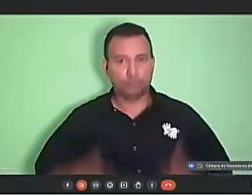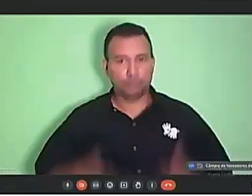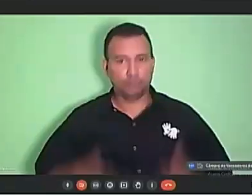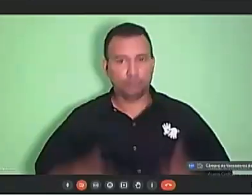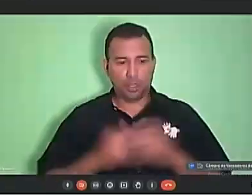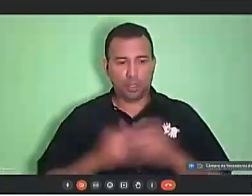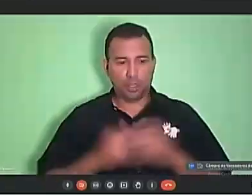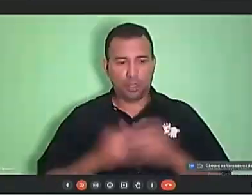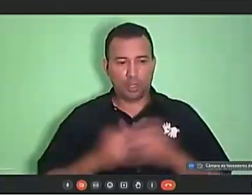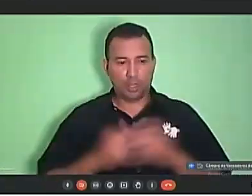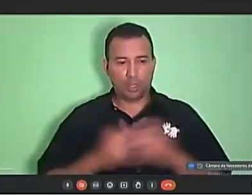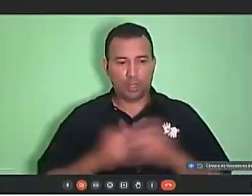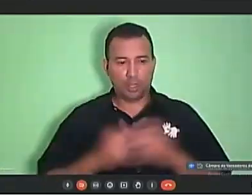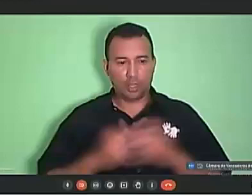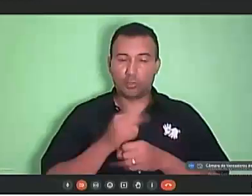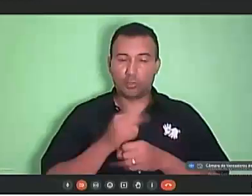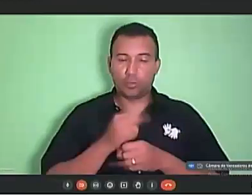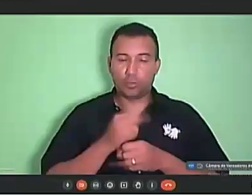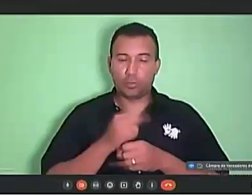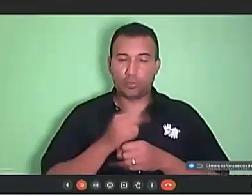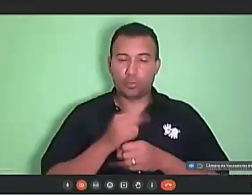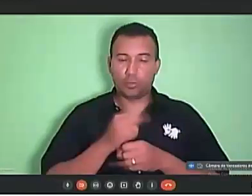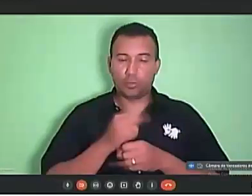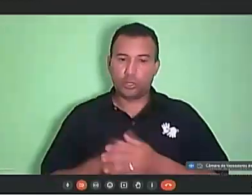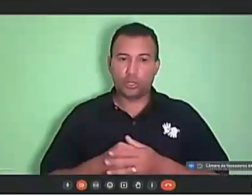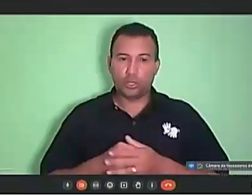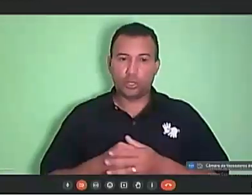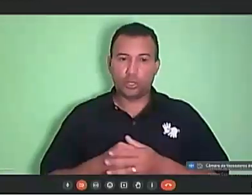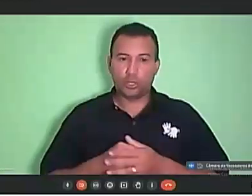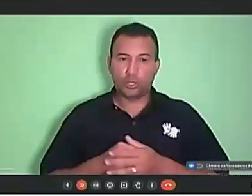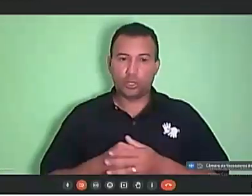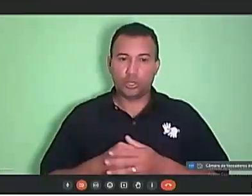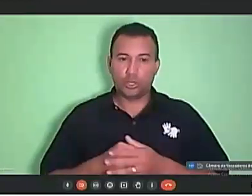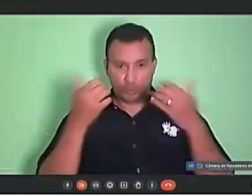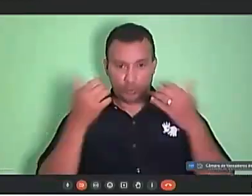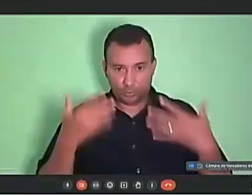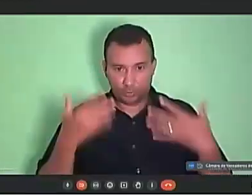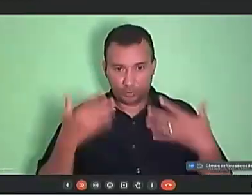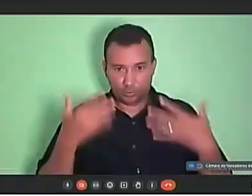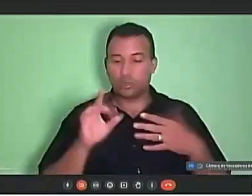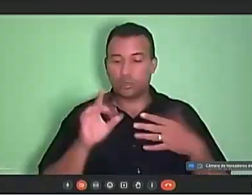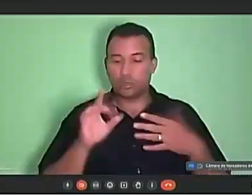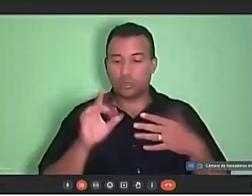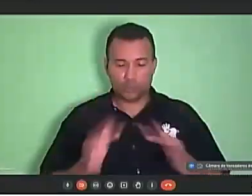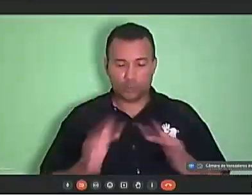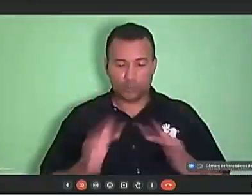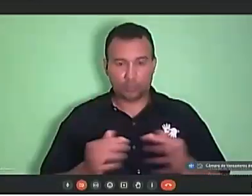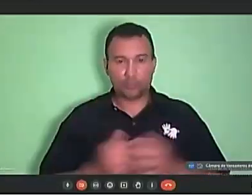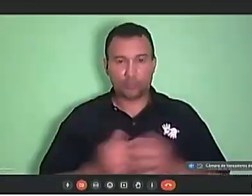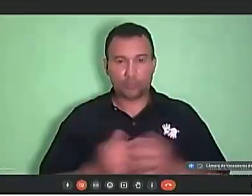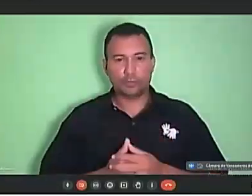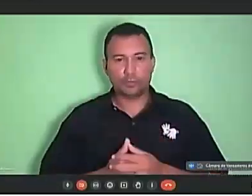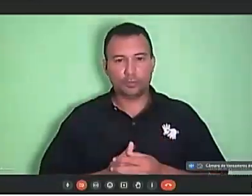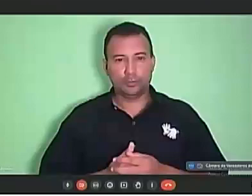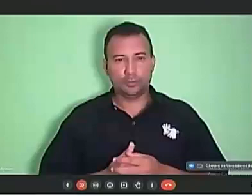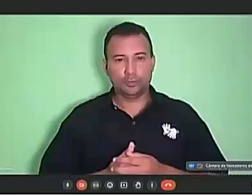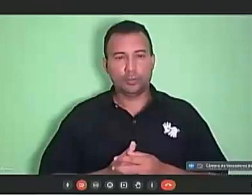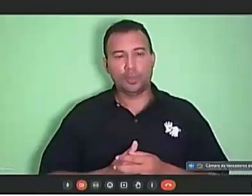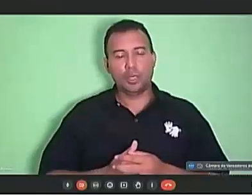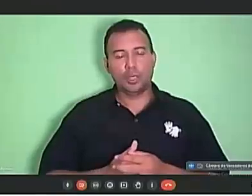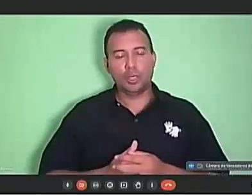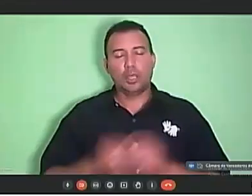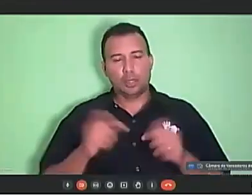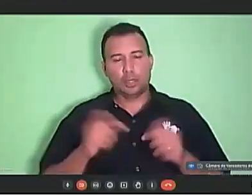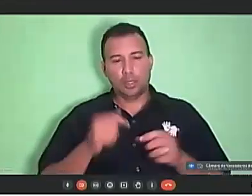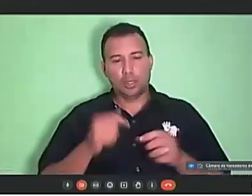essa obra. O que eu estou explicando são essa para simplificar as coisas. A obra utilizaria a área